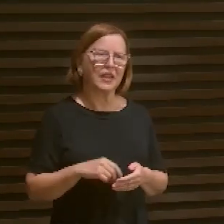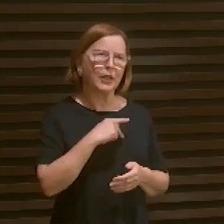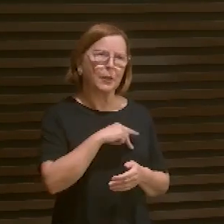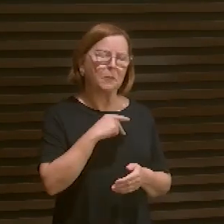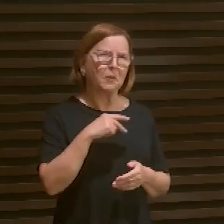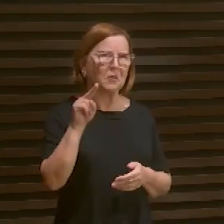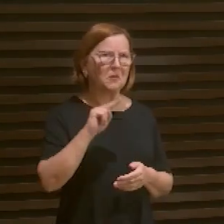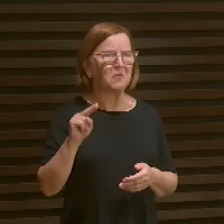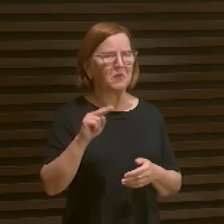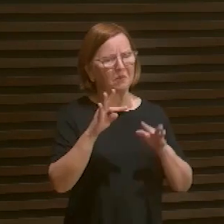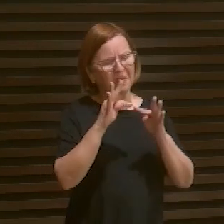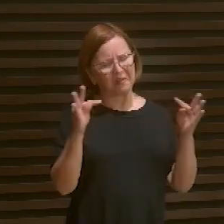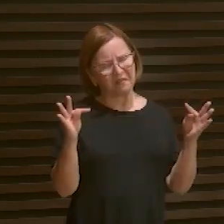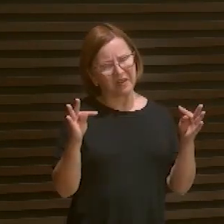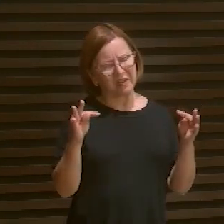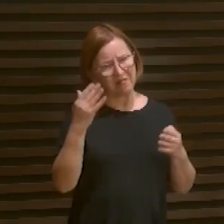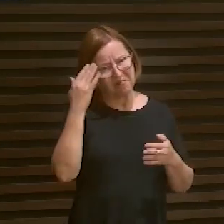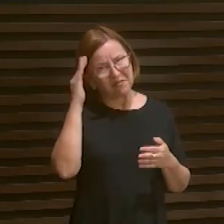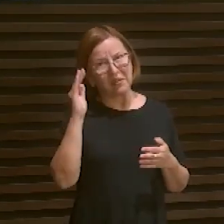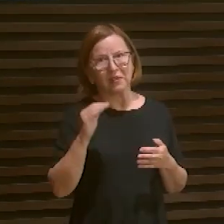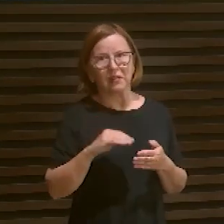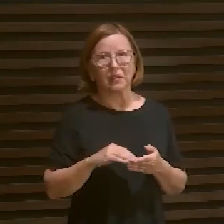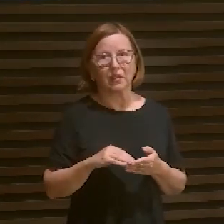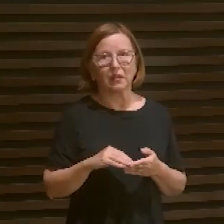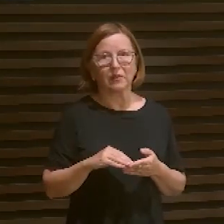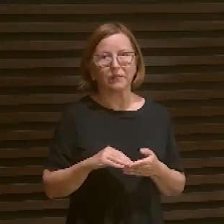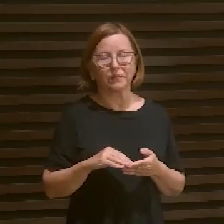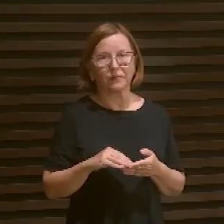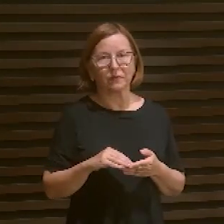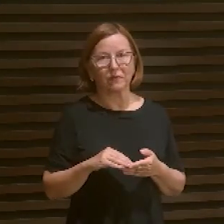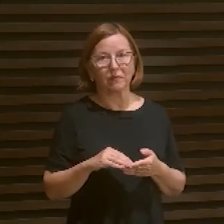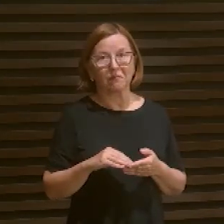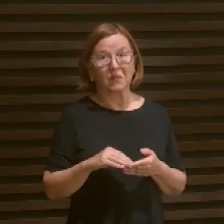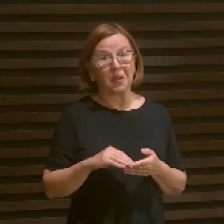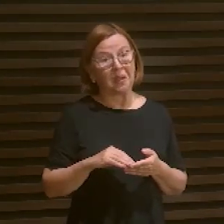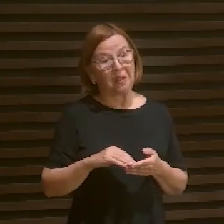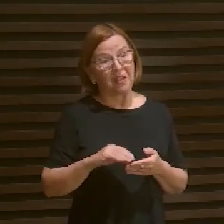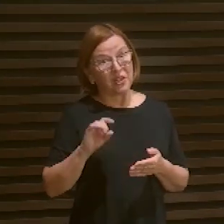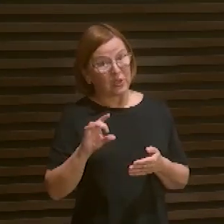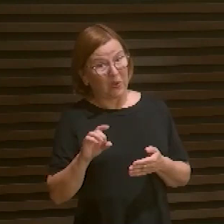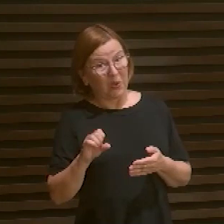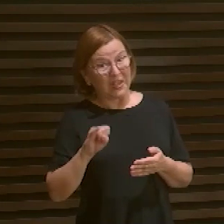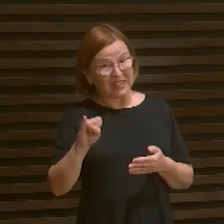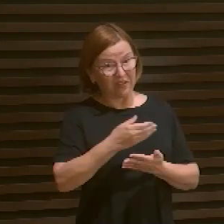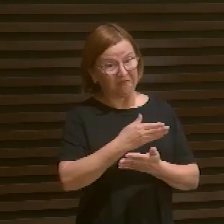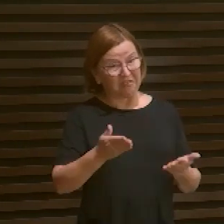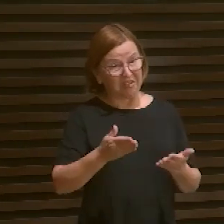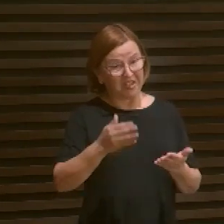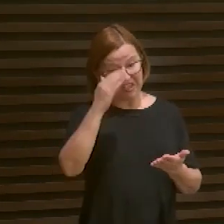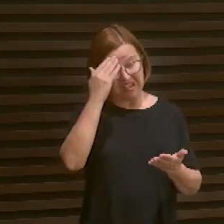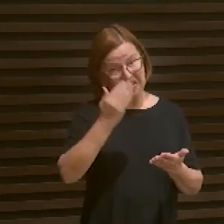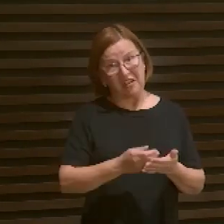mas eu vou dizer, que está escrito, a menos que tenha escrito em vão. Eu não sei como é que se crê em